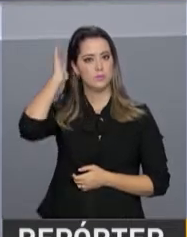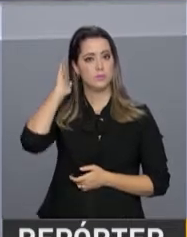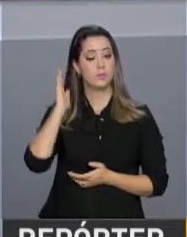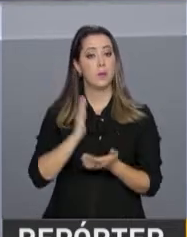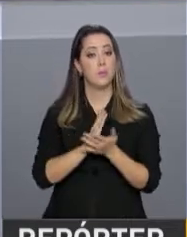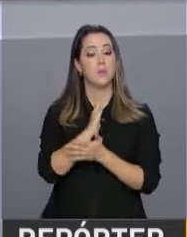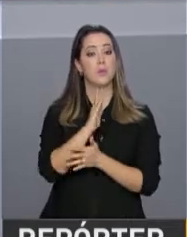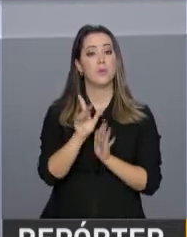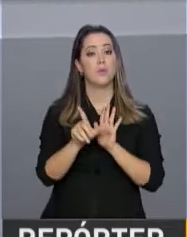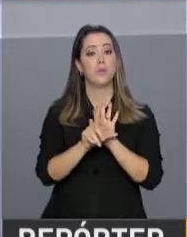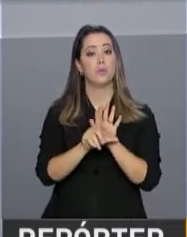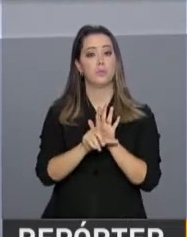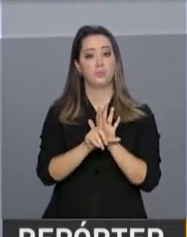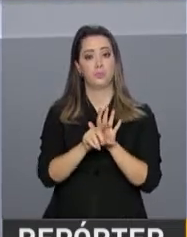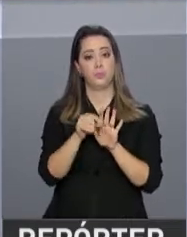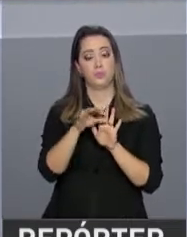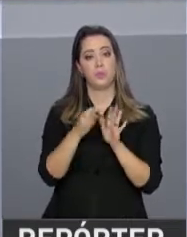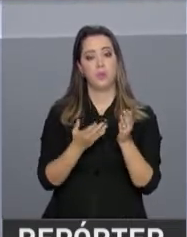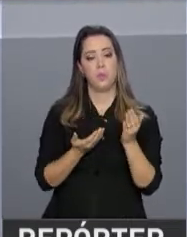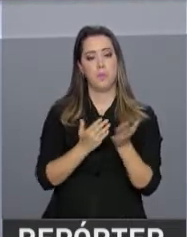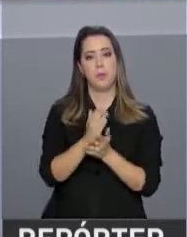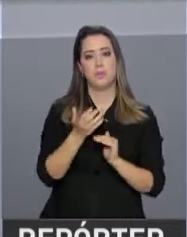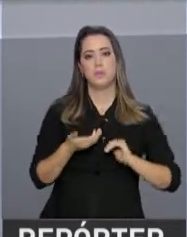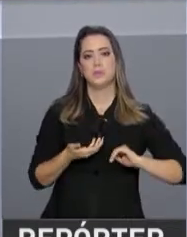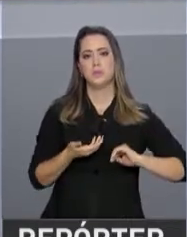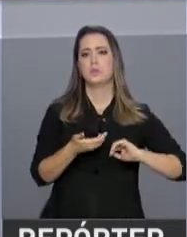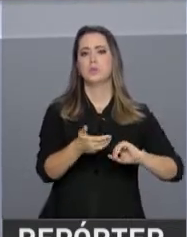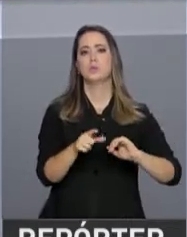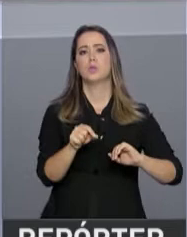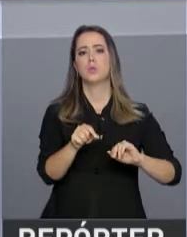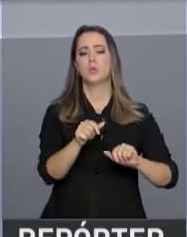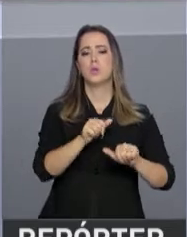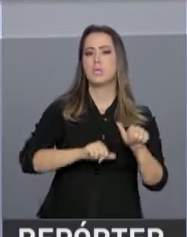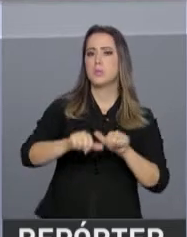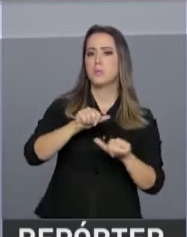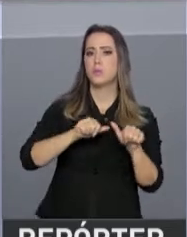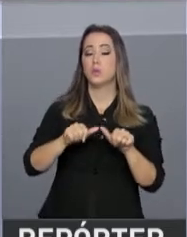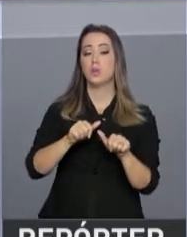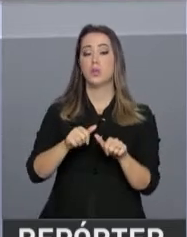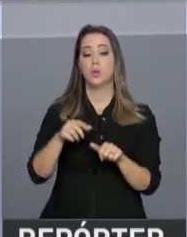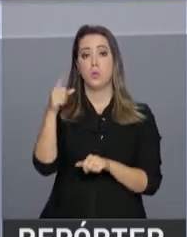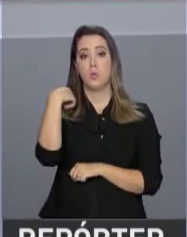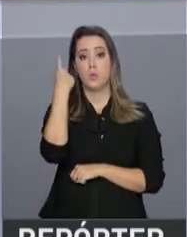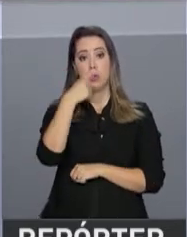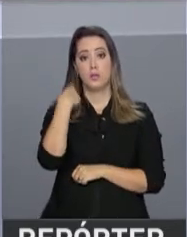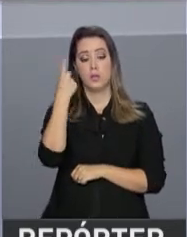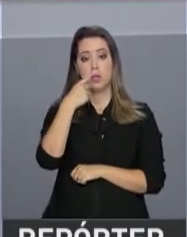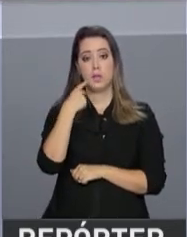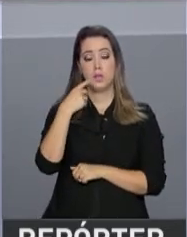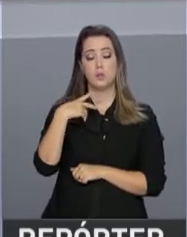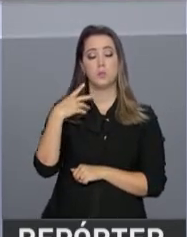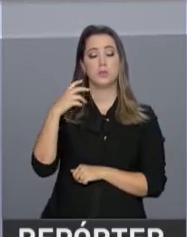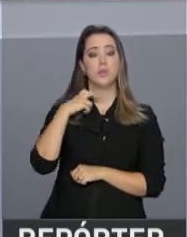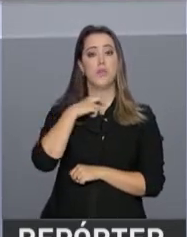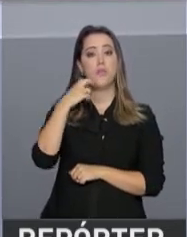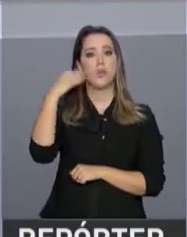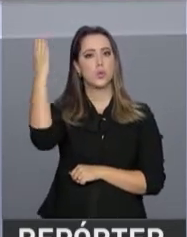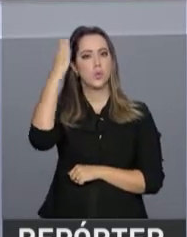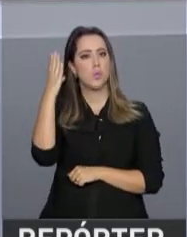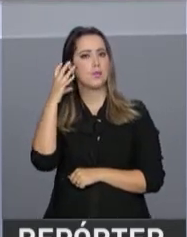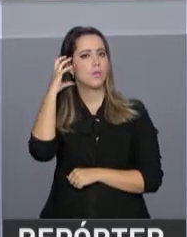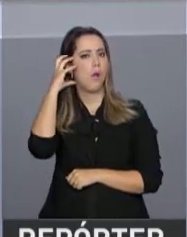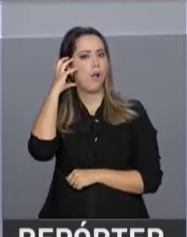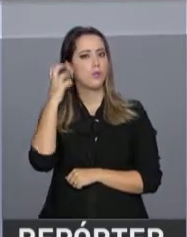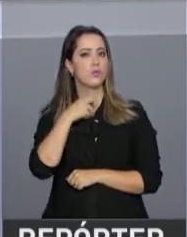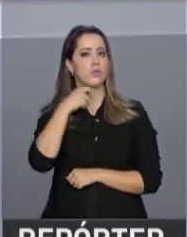michel temer sancionou o projeto aprovado no congresso nacional que flexibiliza o horário para a transmissão do programa a voz do brasil em rádios do